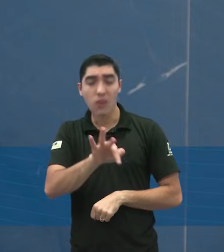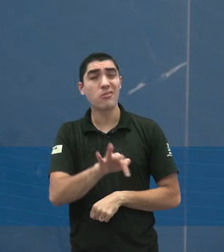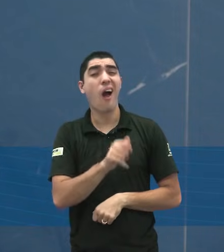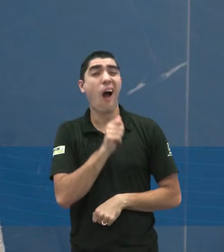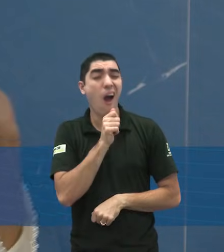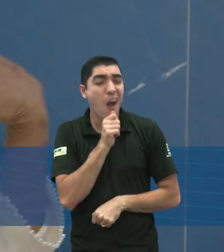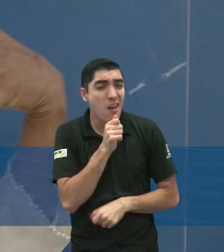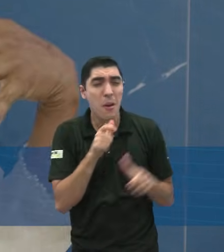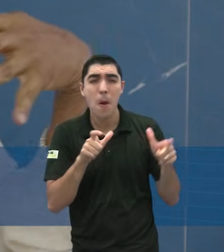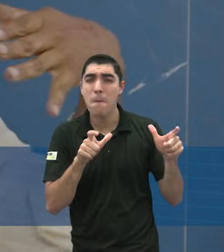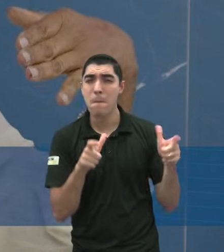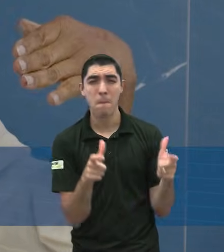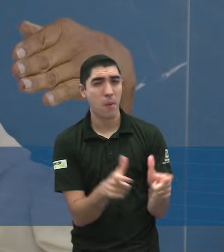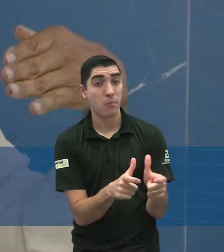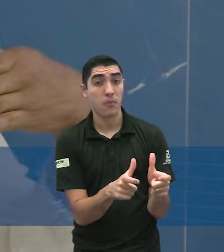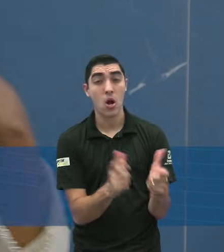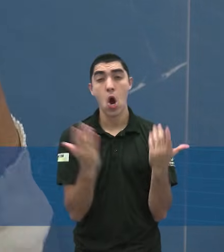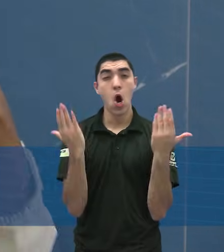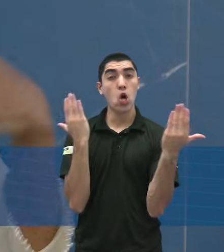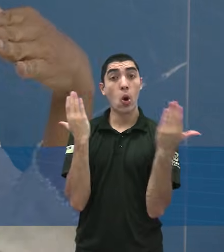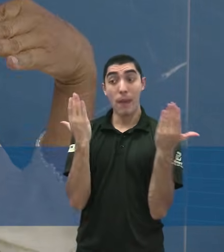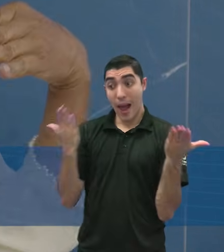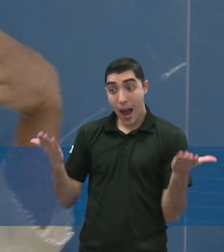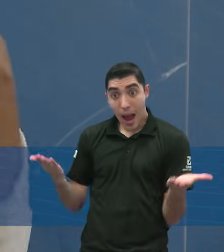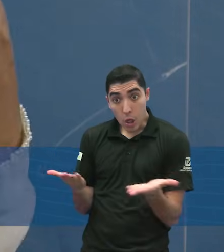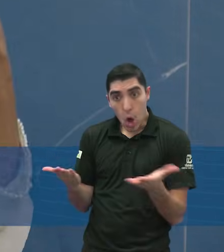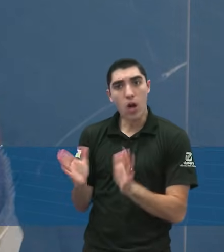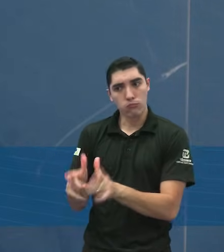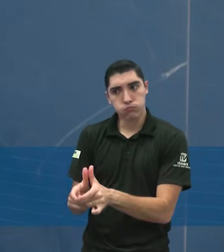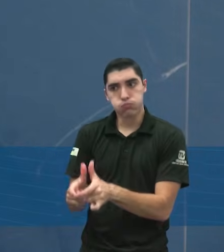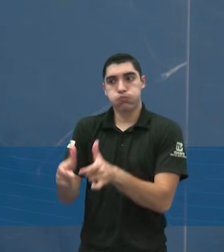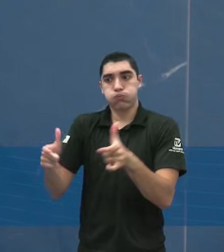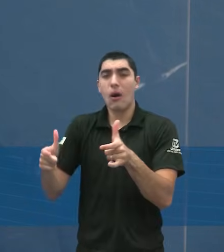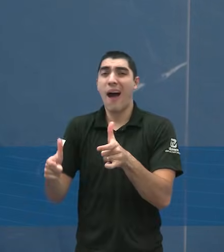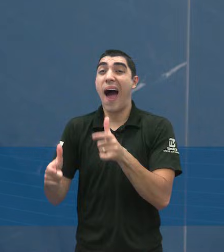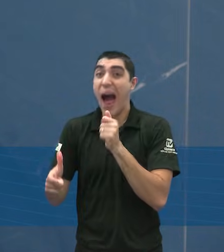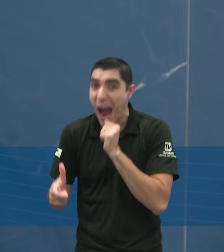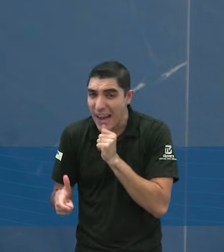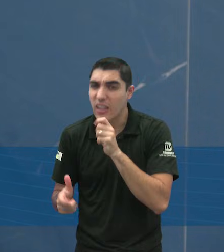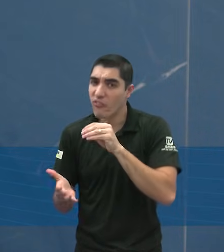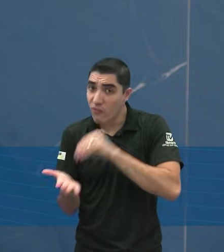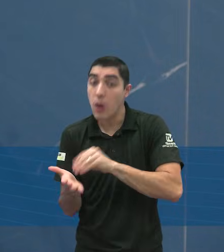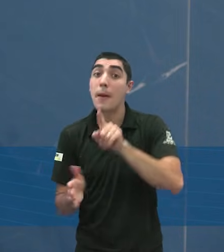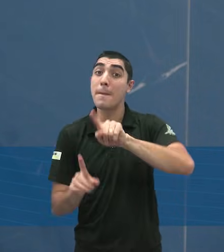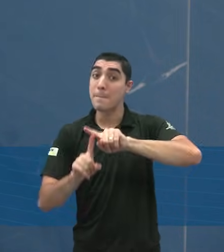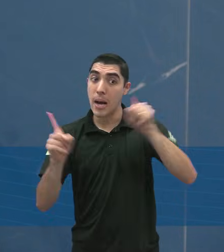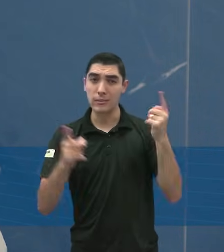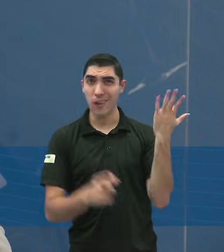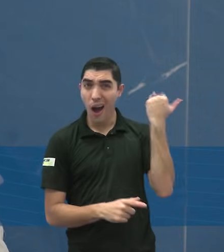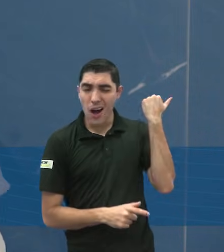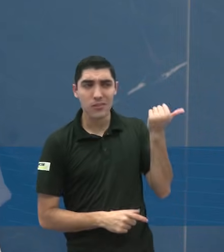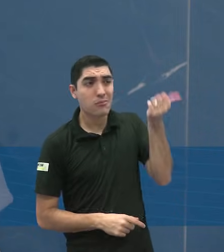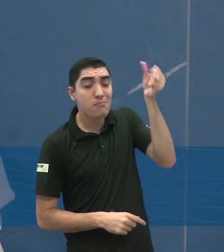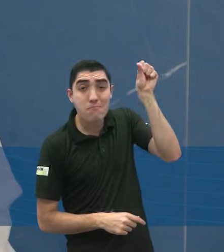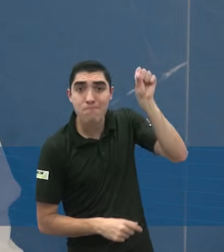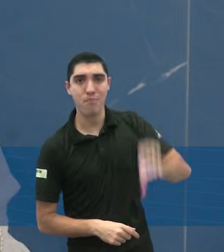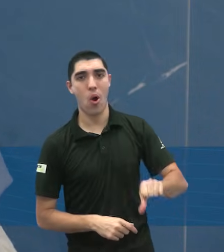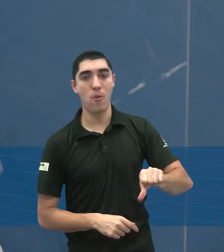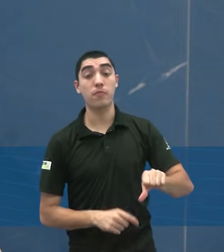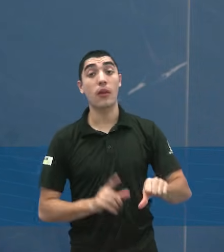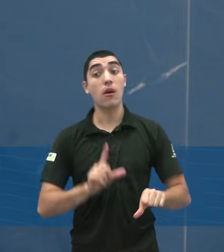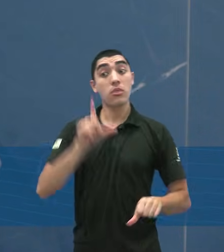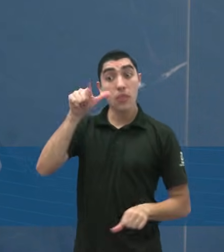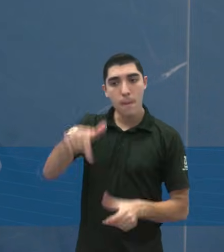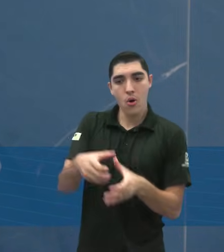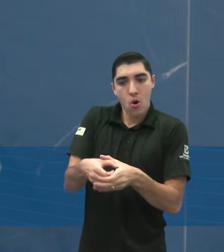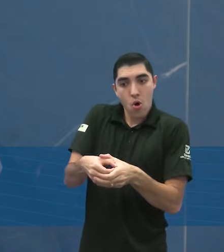menor pela questão mesmo do funil, quando a gente sabe, né, o funil para conseguir ingressar na universidade. Depois das cotas,